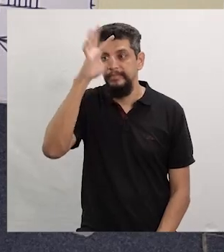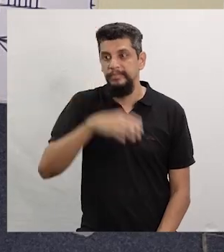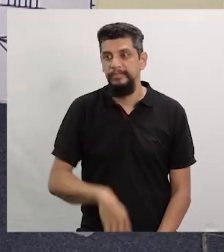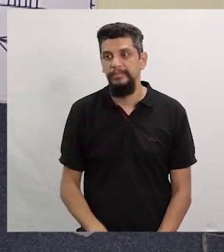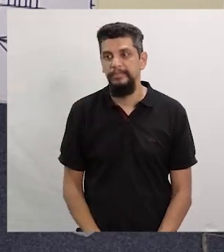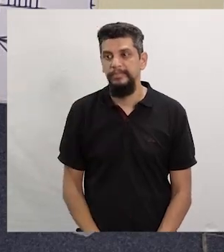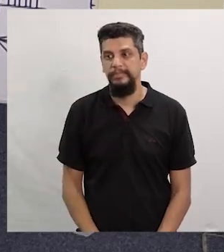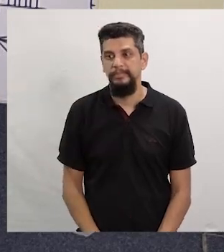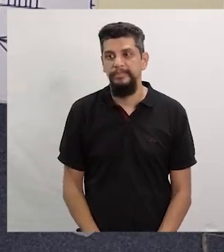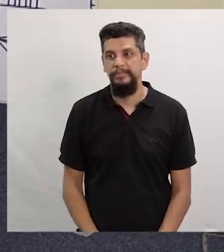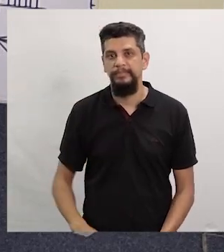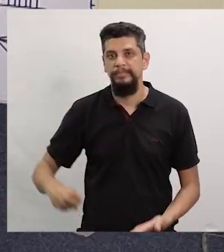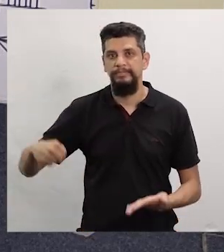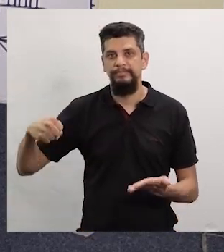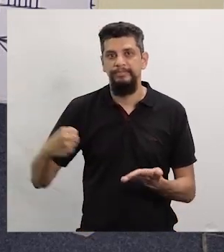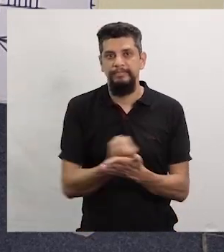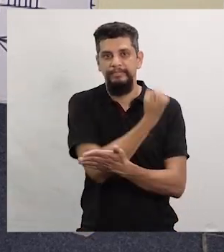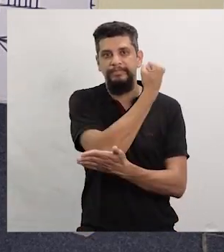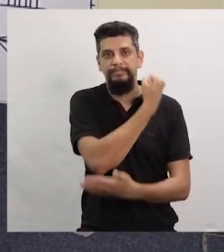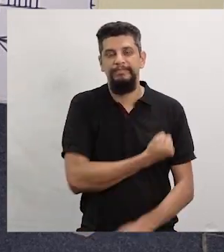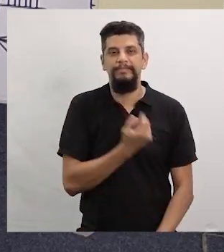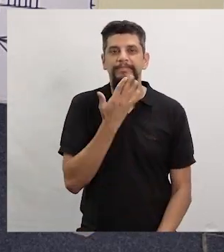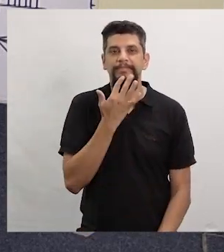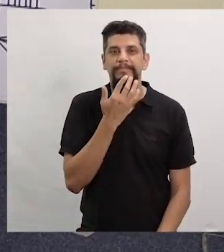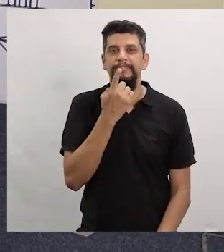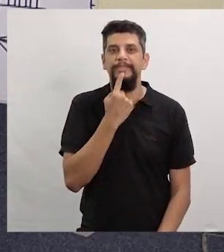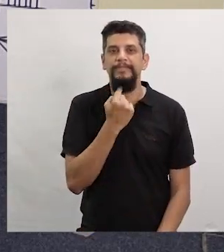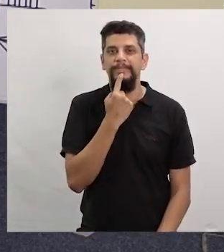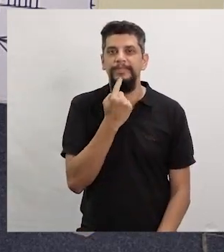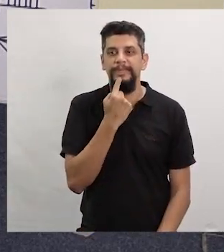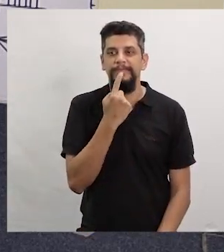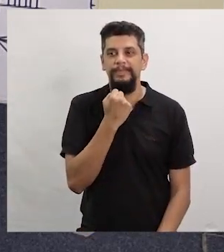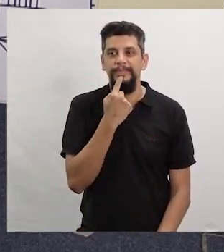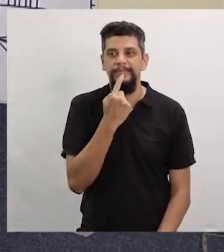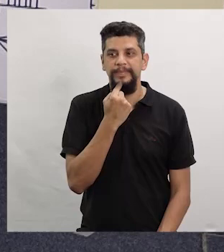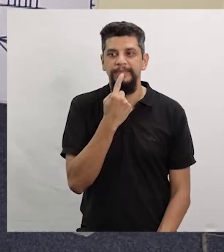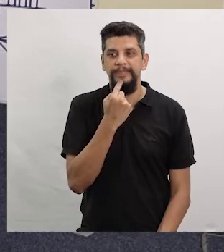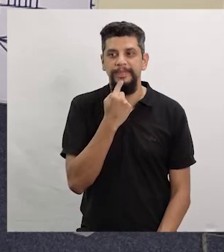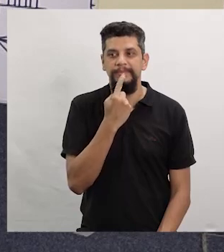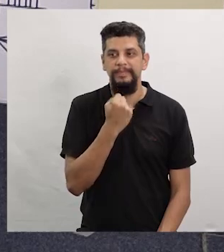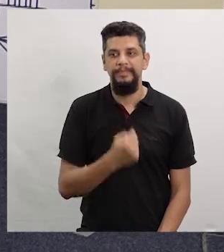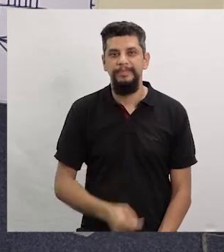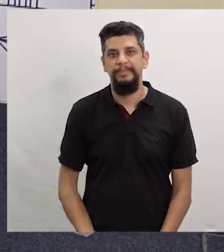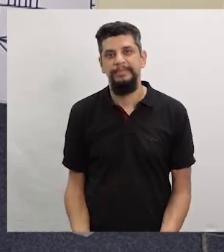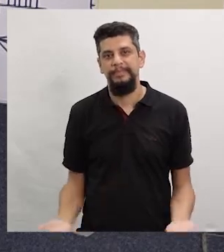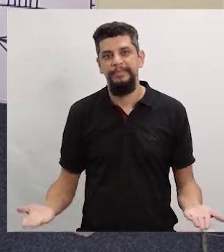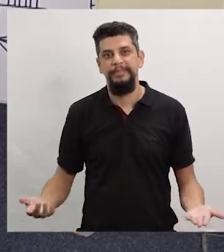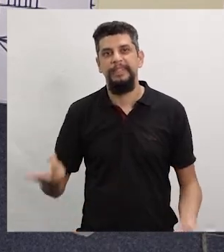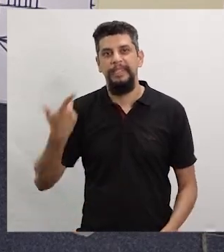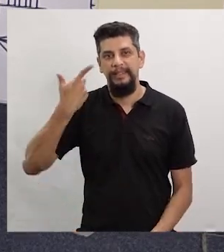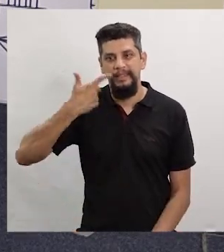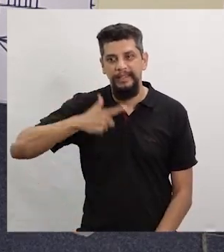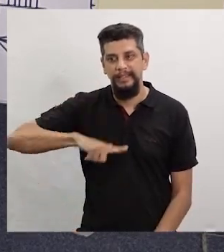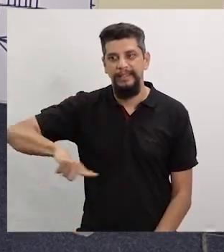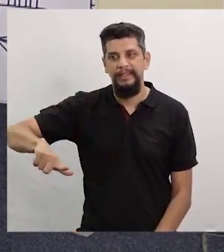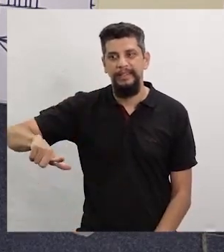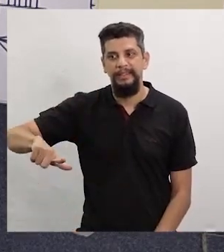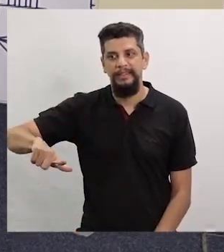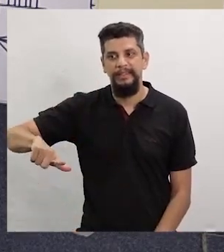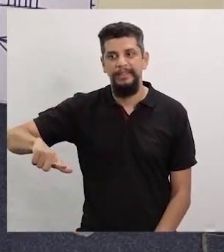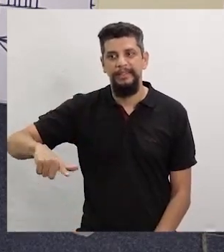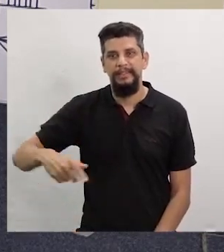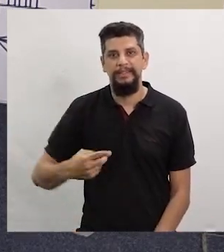dois um dois e vermelho tá faltando energia vamos lá vamos lá de